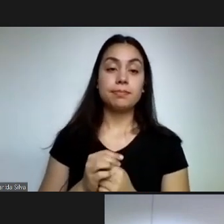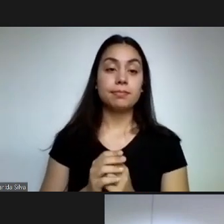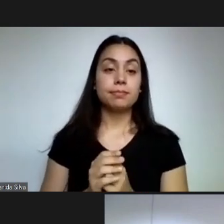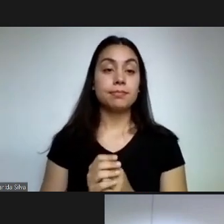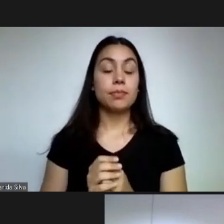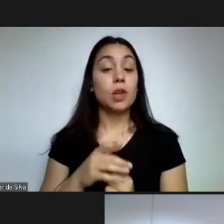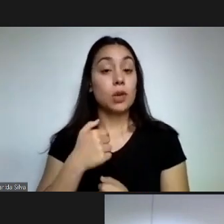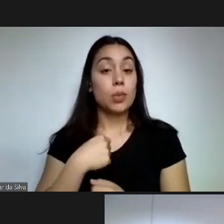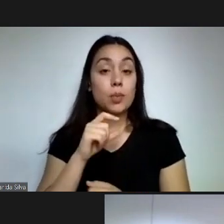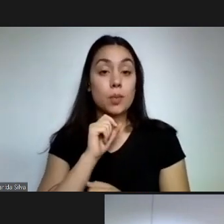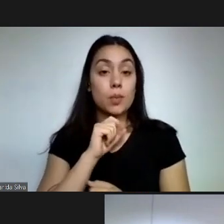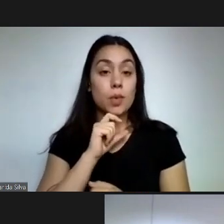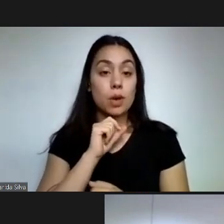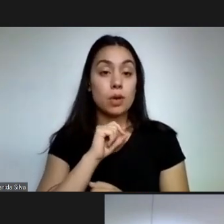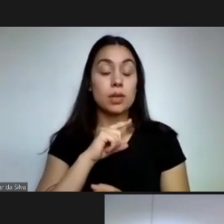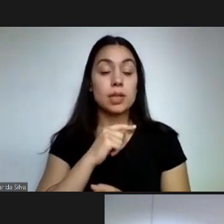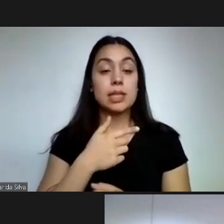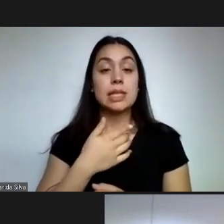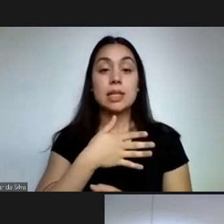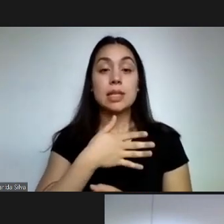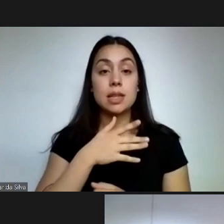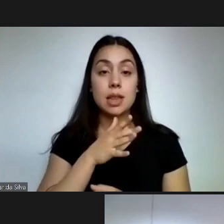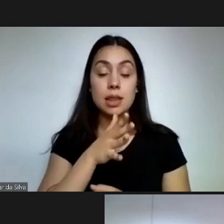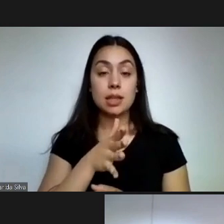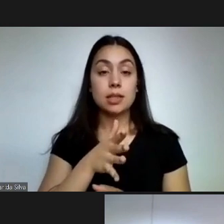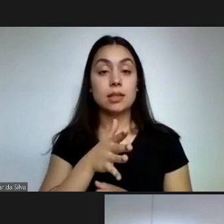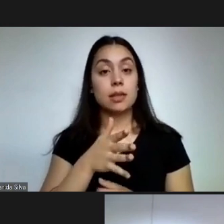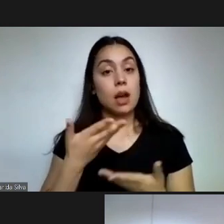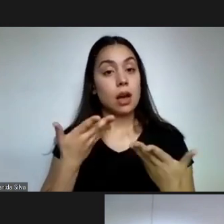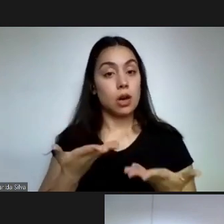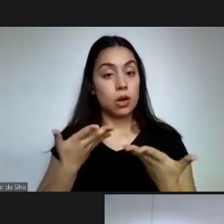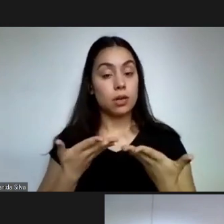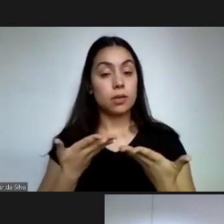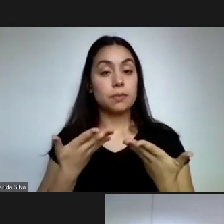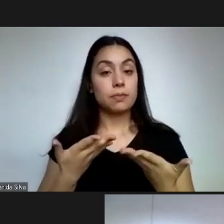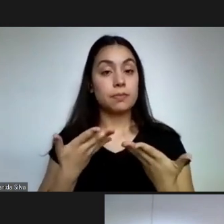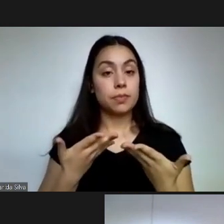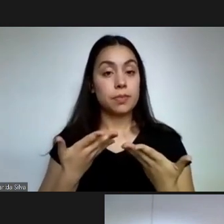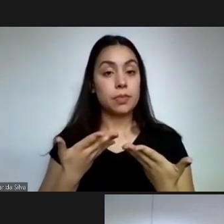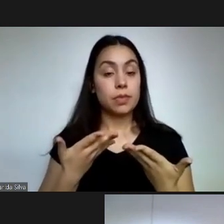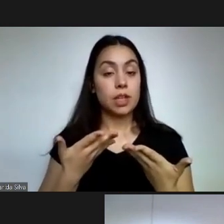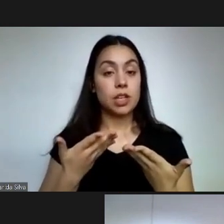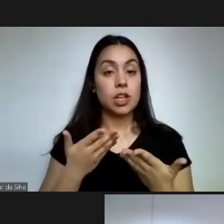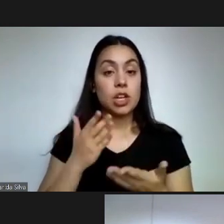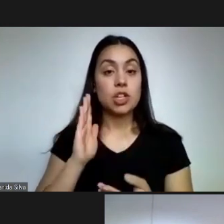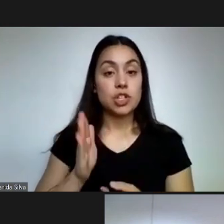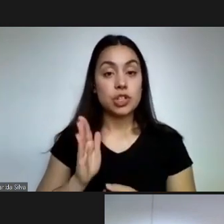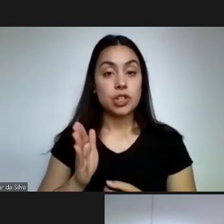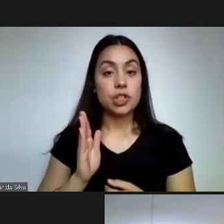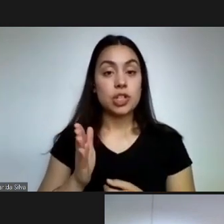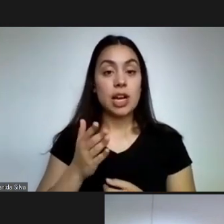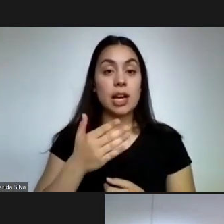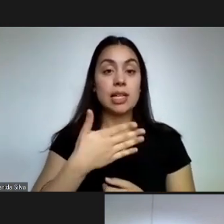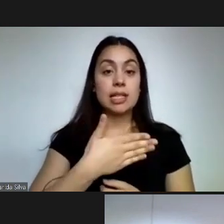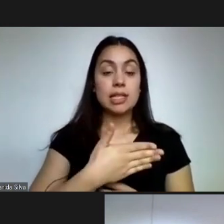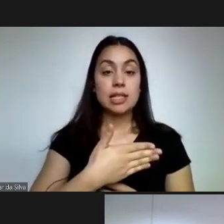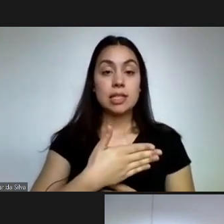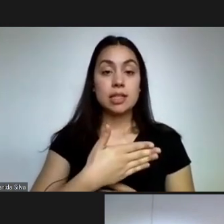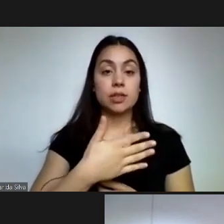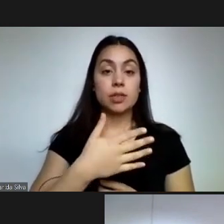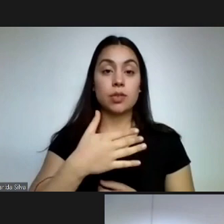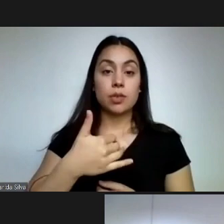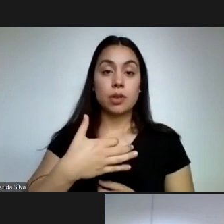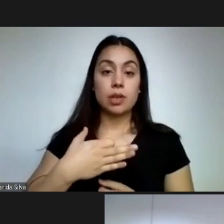Posso dizer que neste momento já alcançámos cerca de 74 jovens entre todos